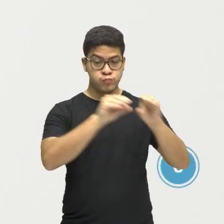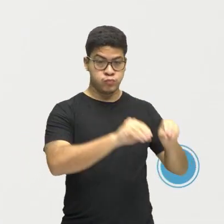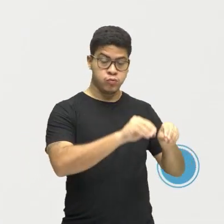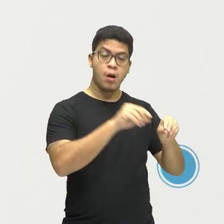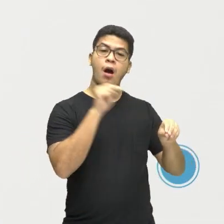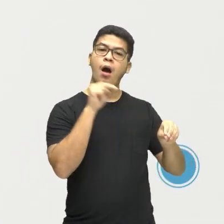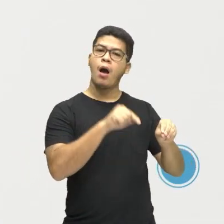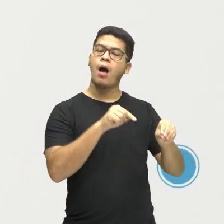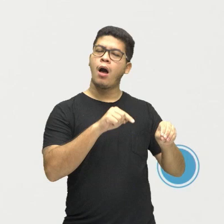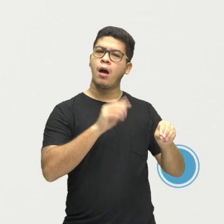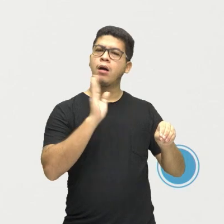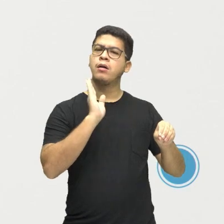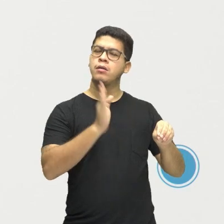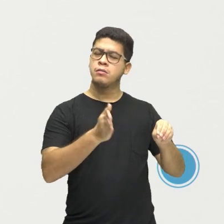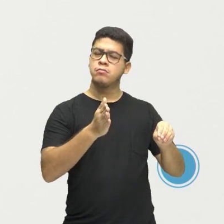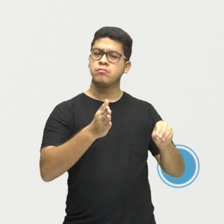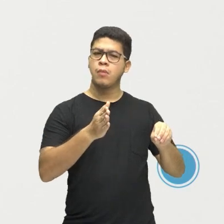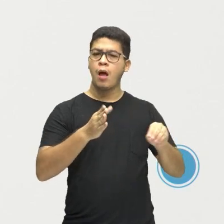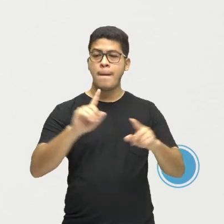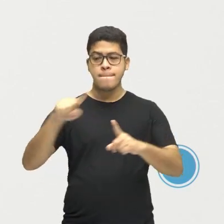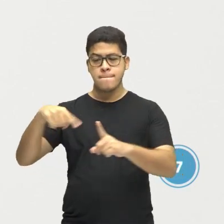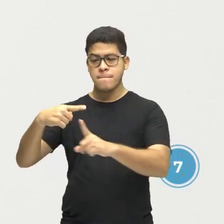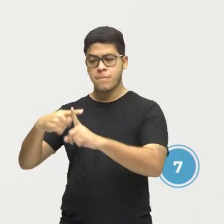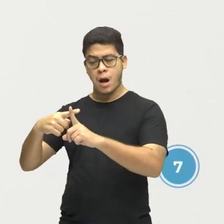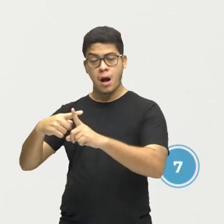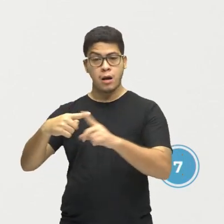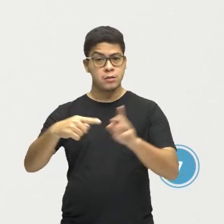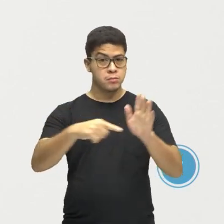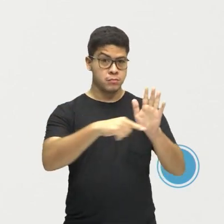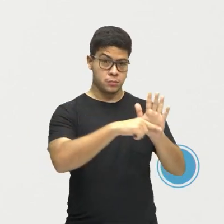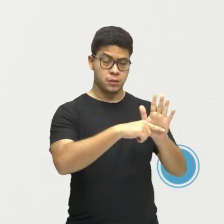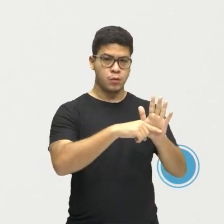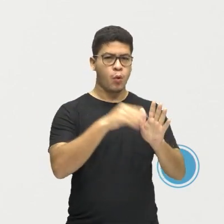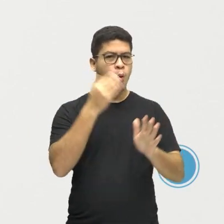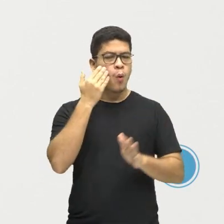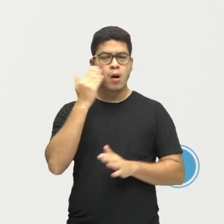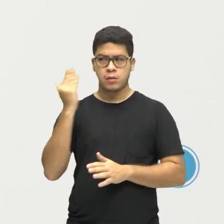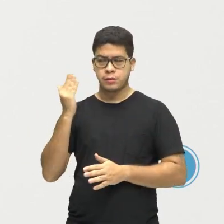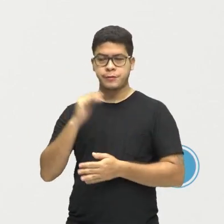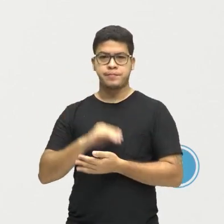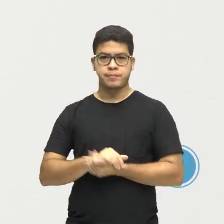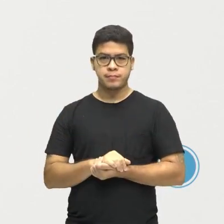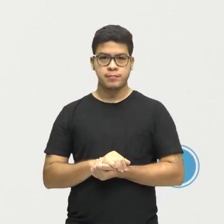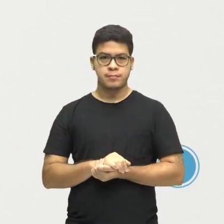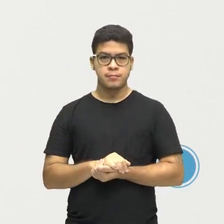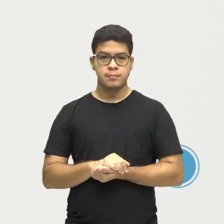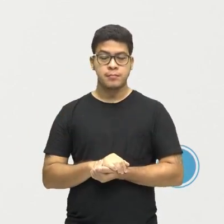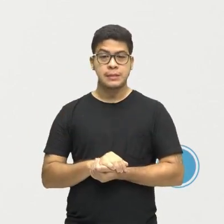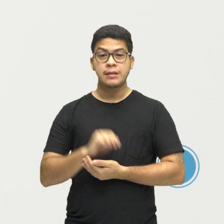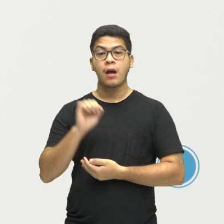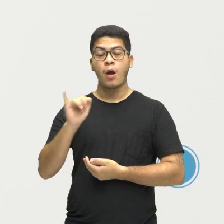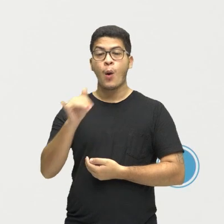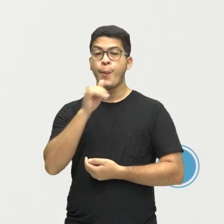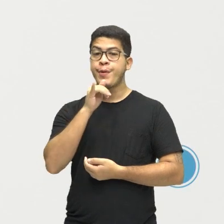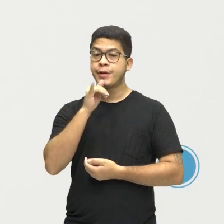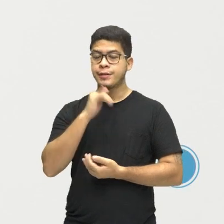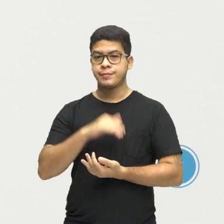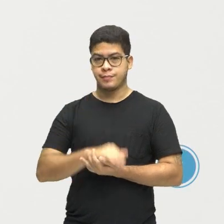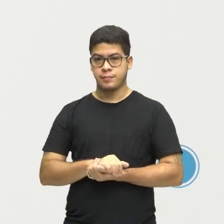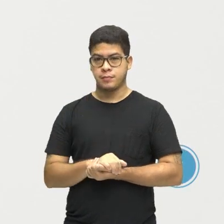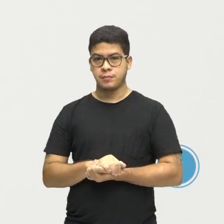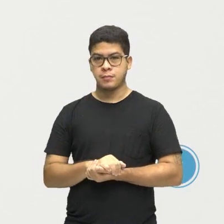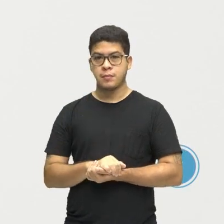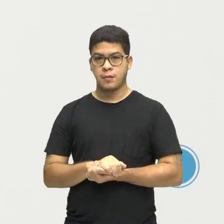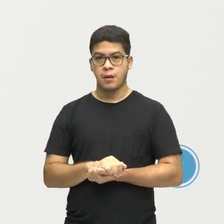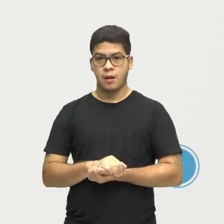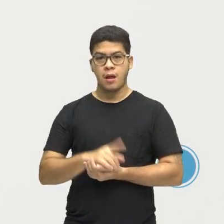com a figura a seguir. Que figura é essa? Vamos dar uma olhada. Vejam, eu tenho aqui, ó, essa daqui, pessoal, é a